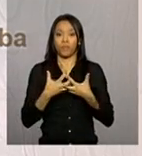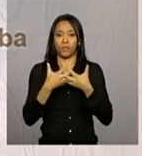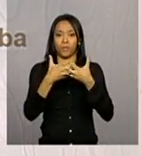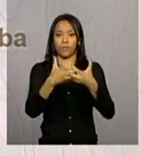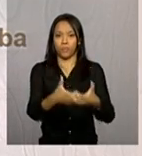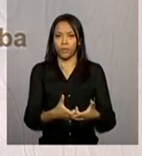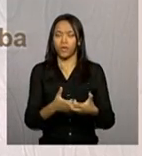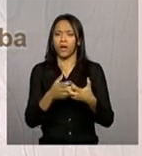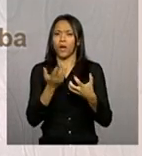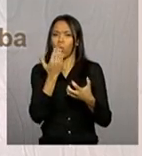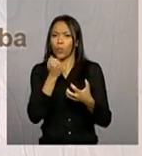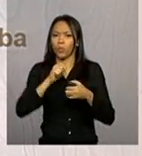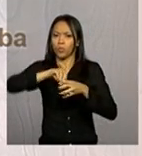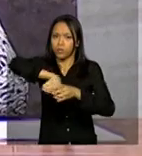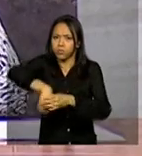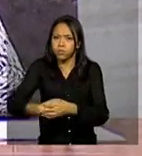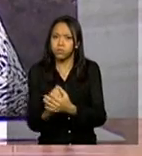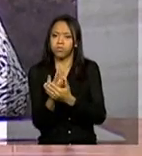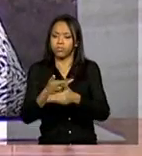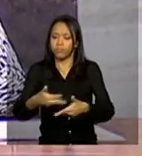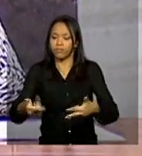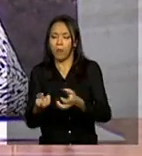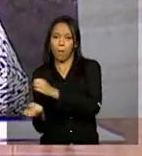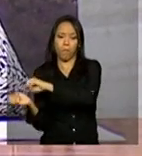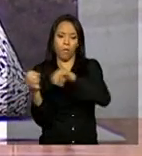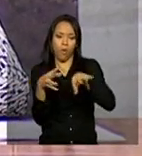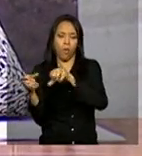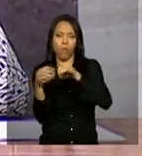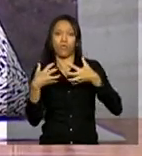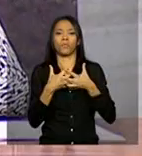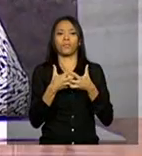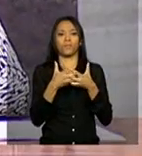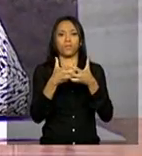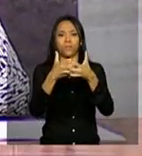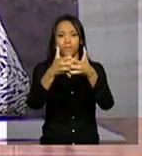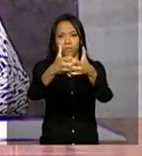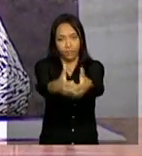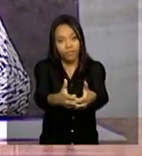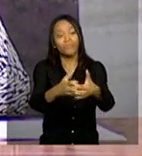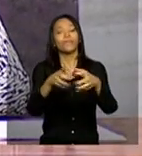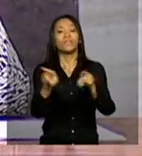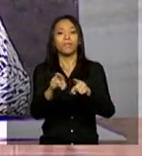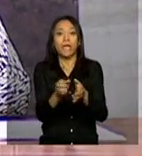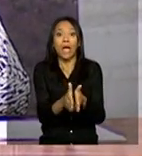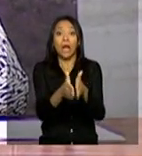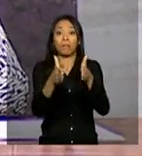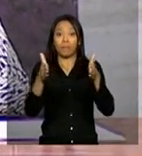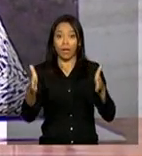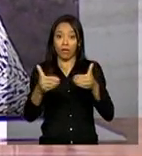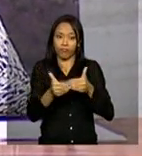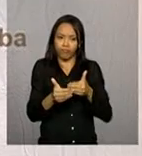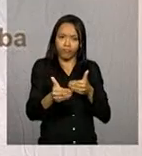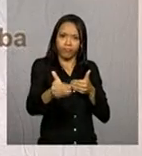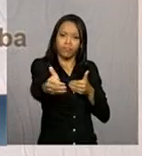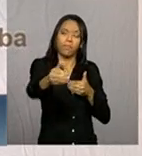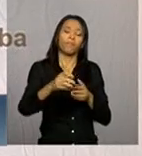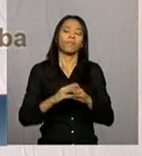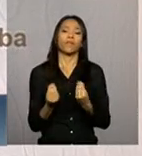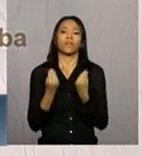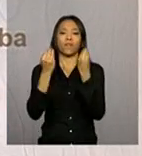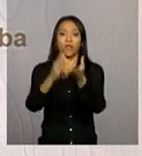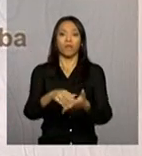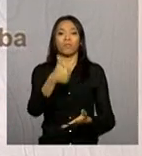das produções agrícolas e também para o transporte da população, nós entregamos